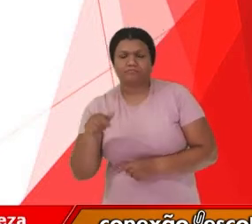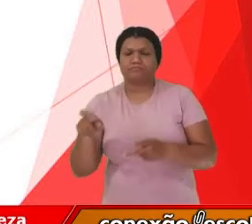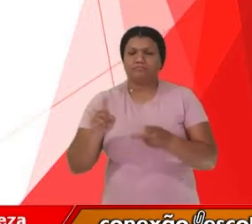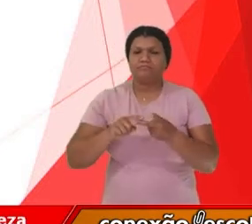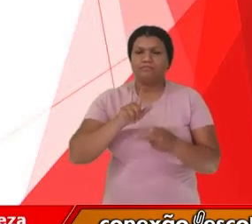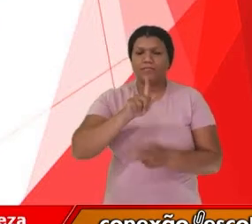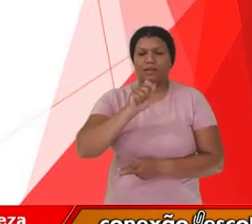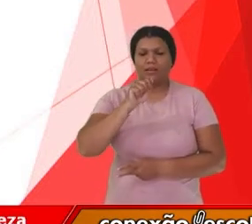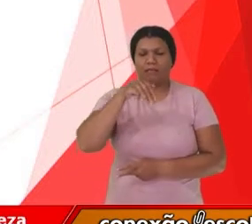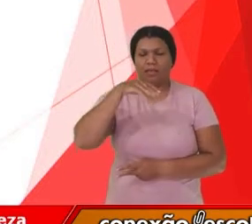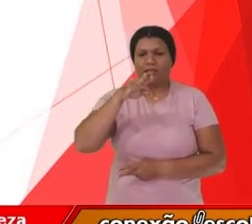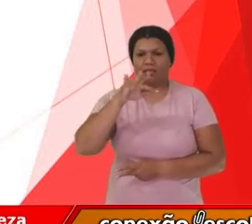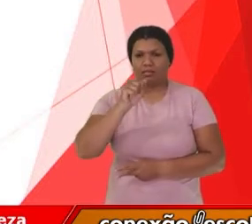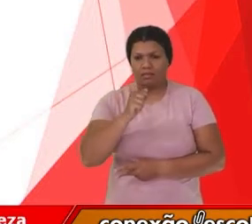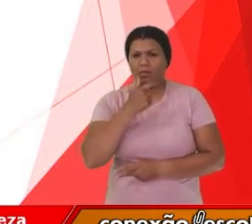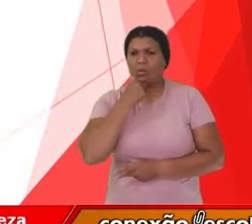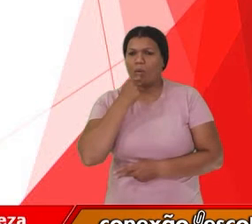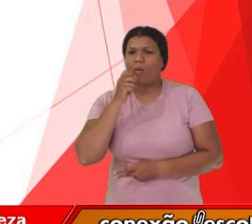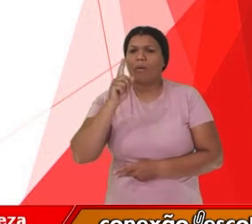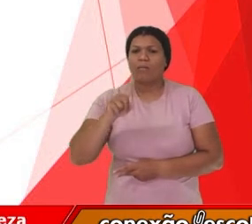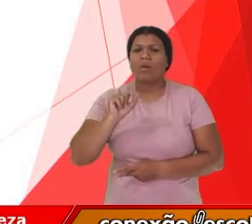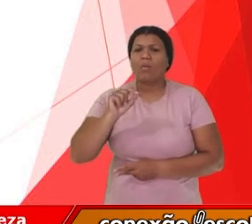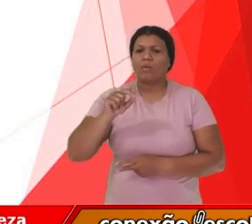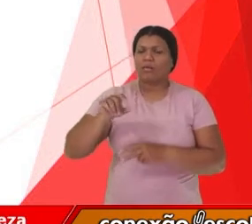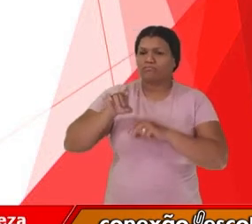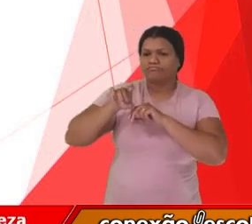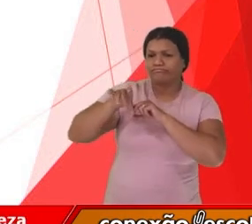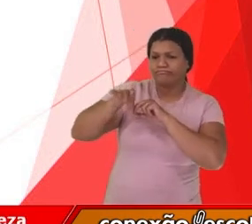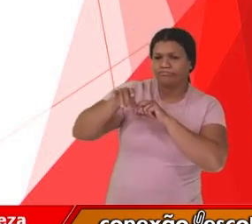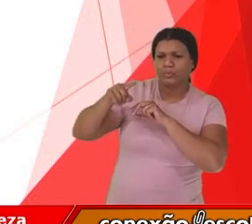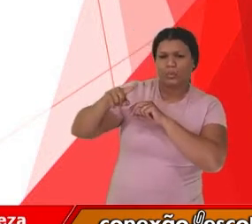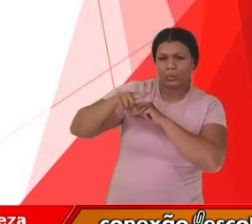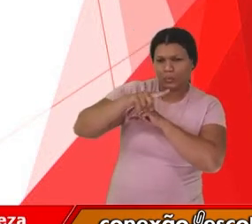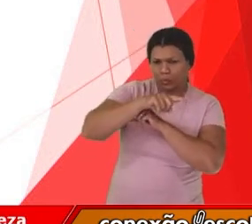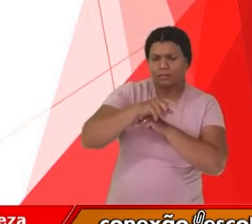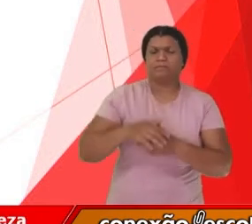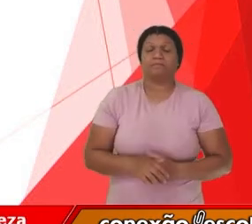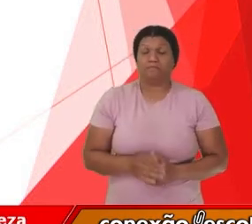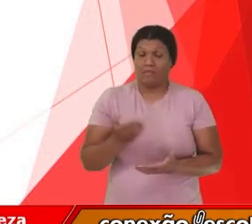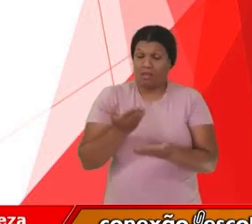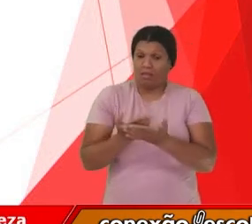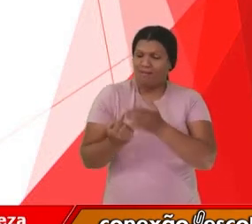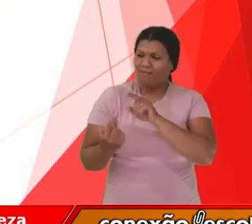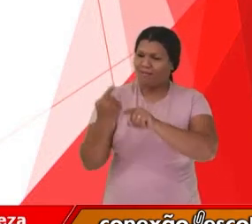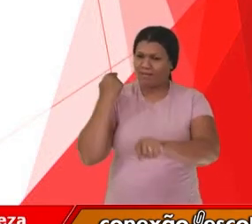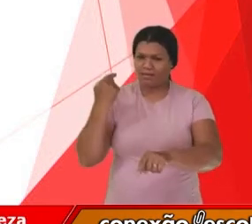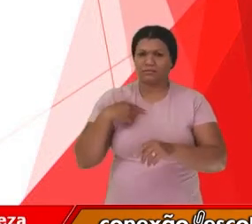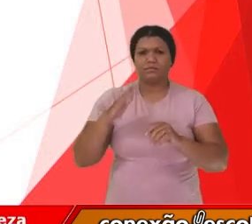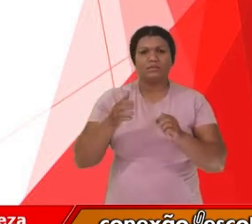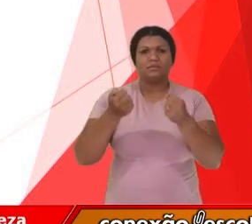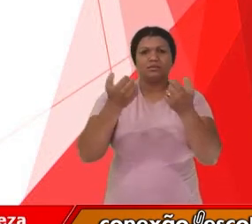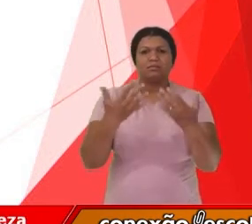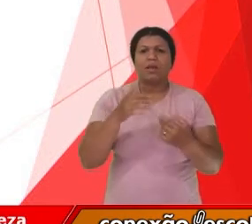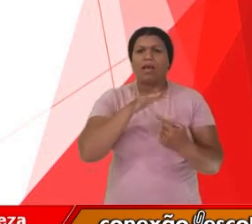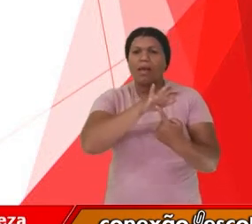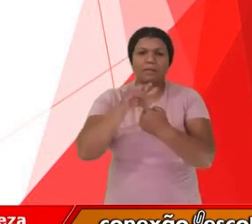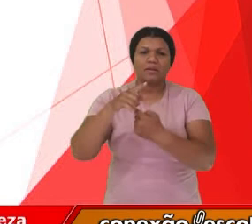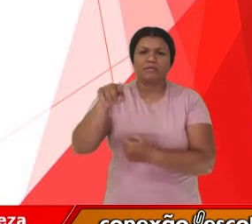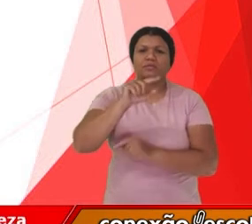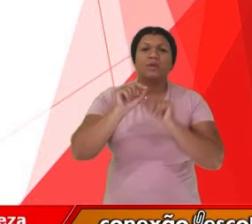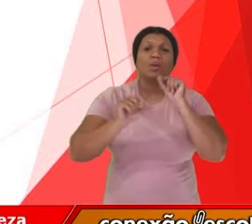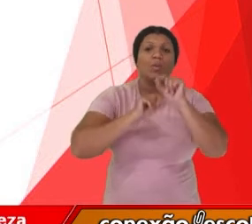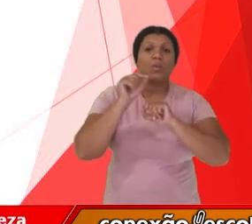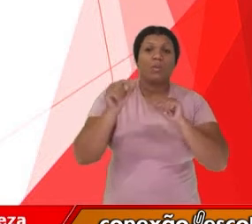masculino, que é o espermatozoide. Na aula anterior, numa das aulas anteriores, eu também apresentei para